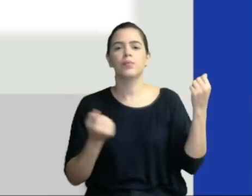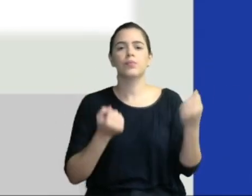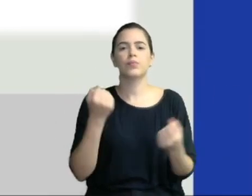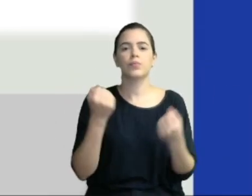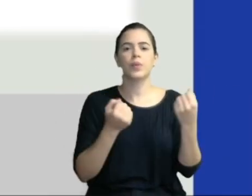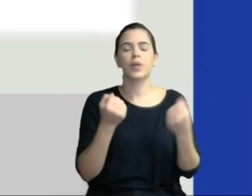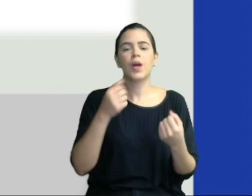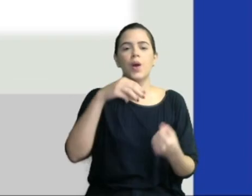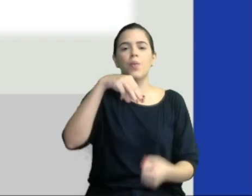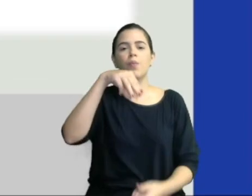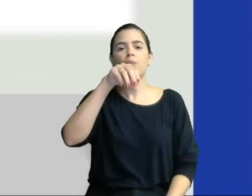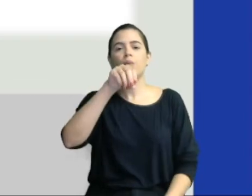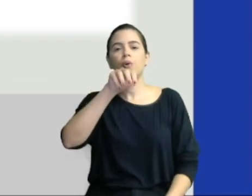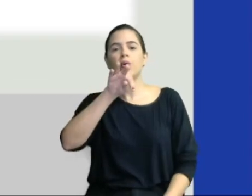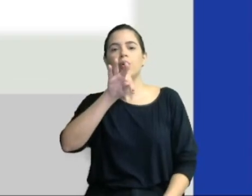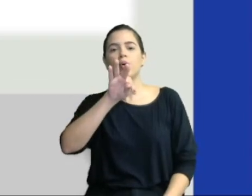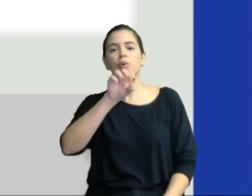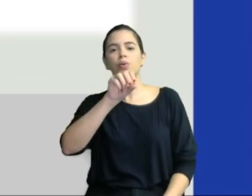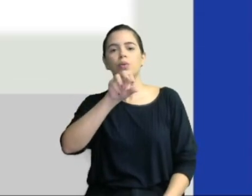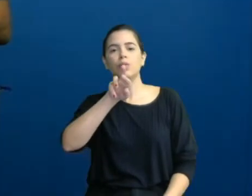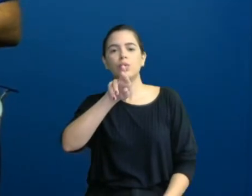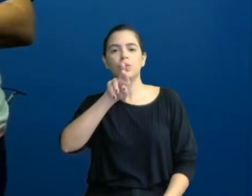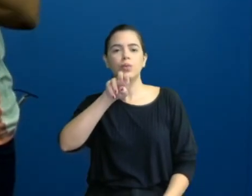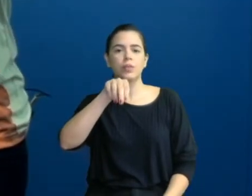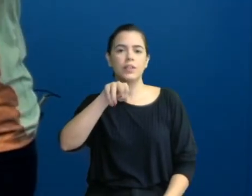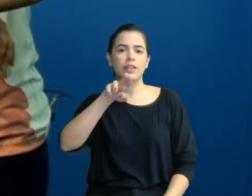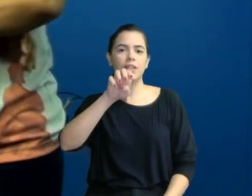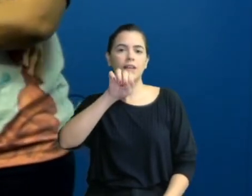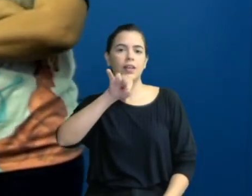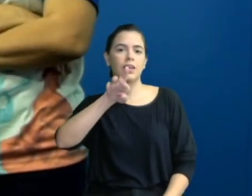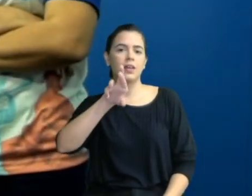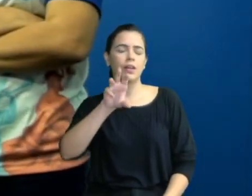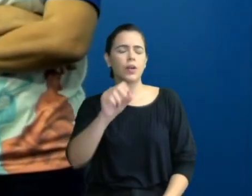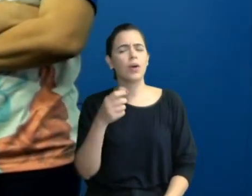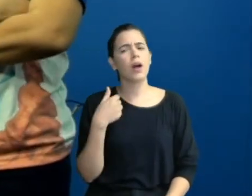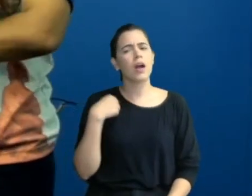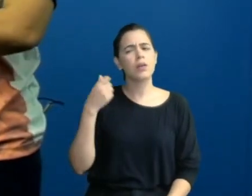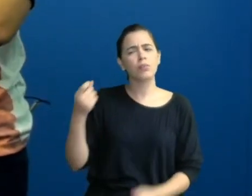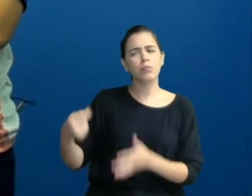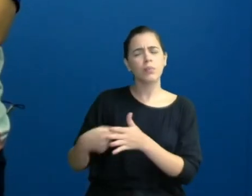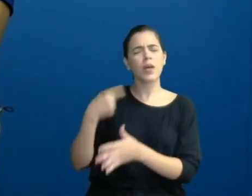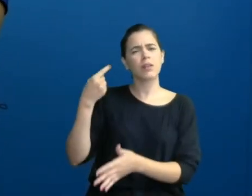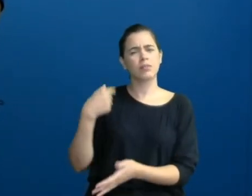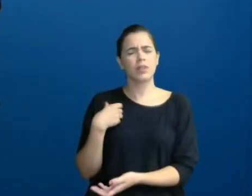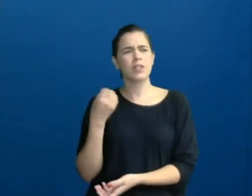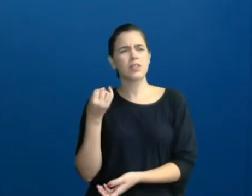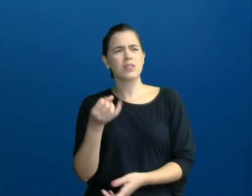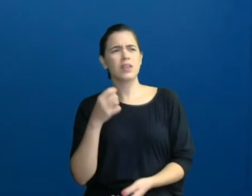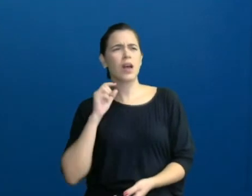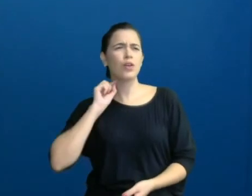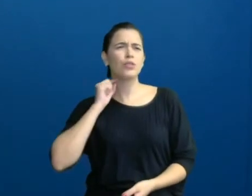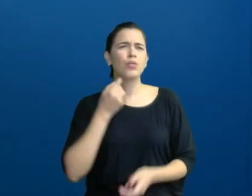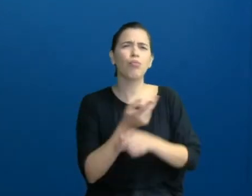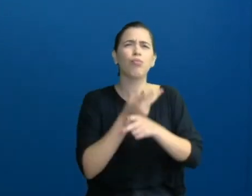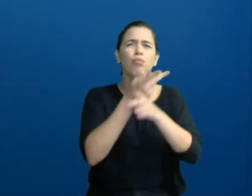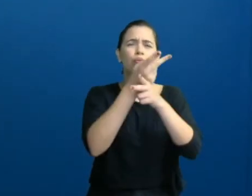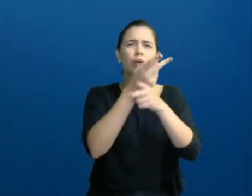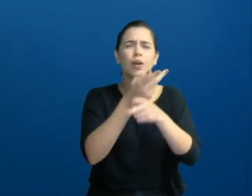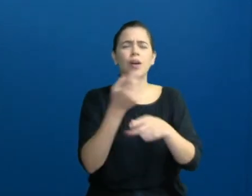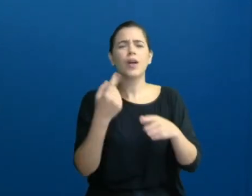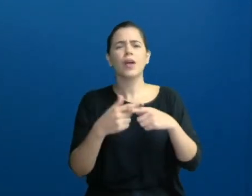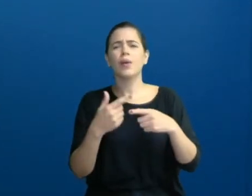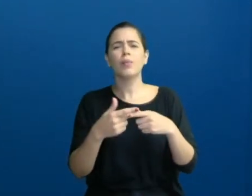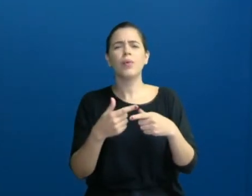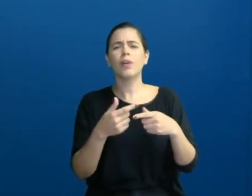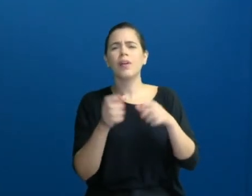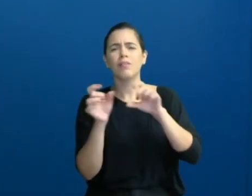de motorneiro, né? Que conduzia os bondes. Aí eu fiquei me questionando, por que se ele nem poluía, por que danado que abriram mão